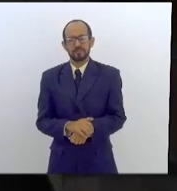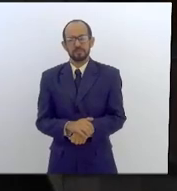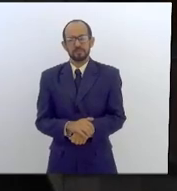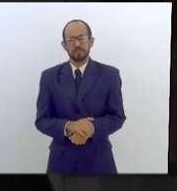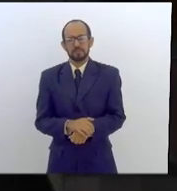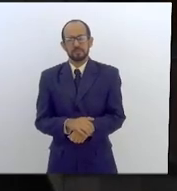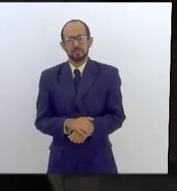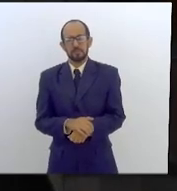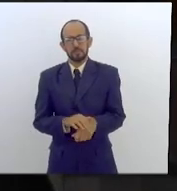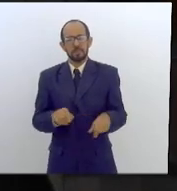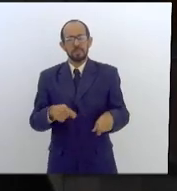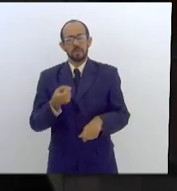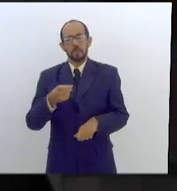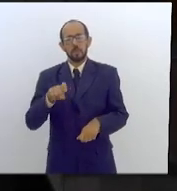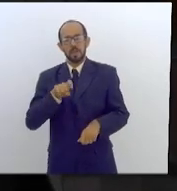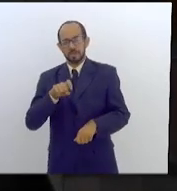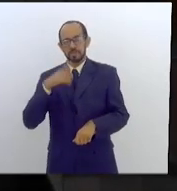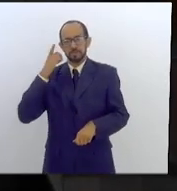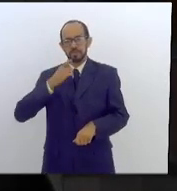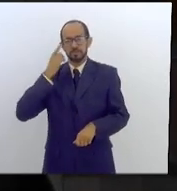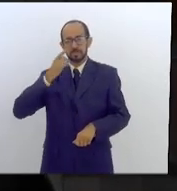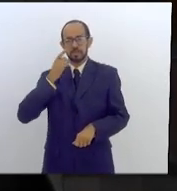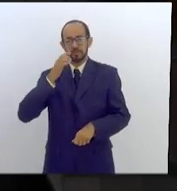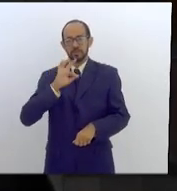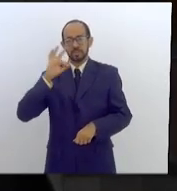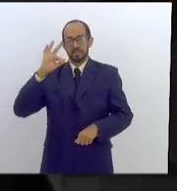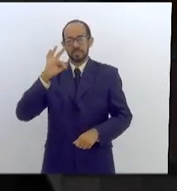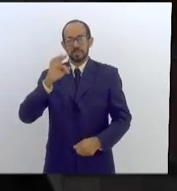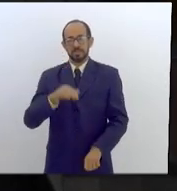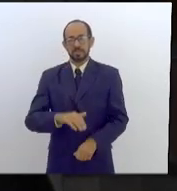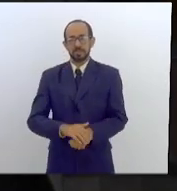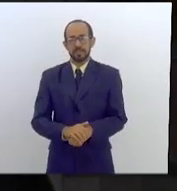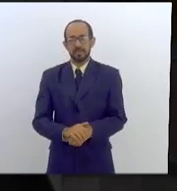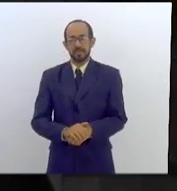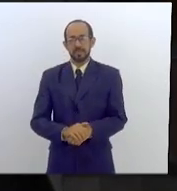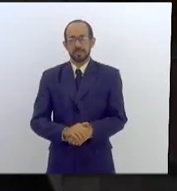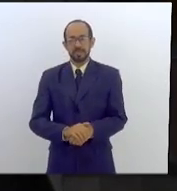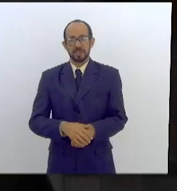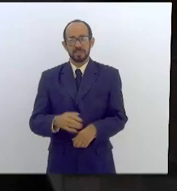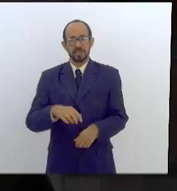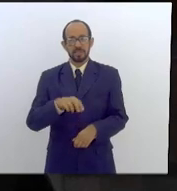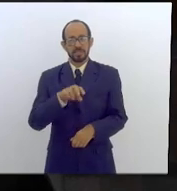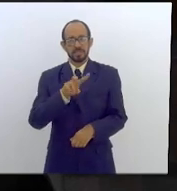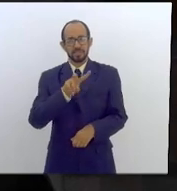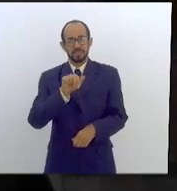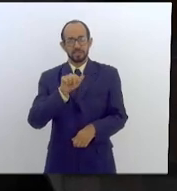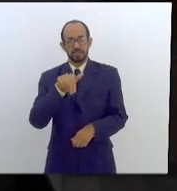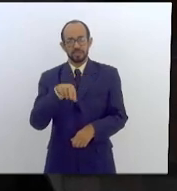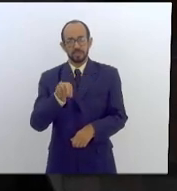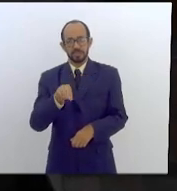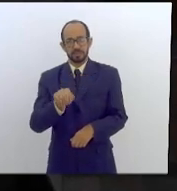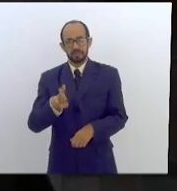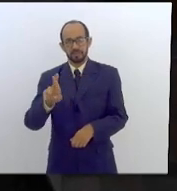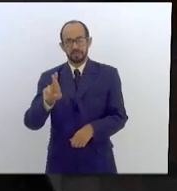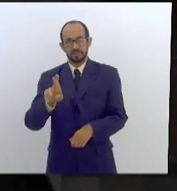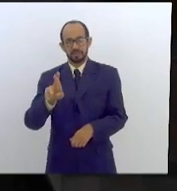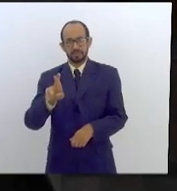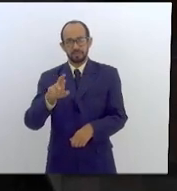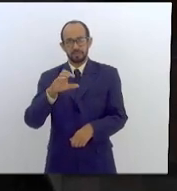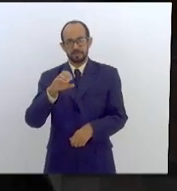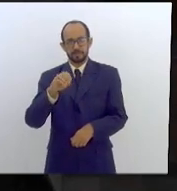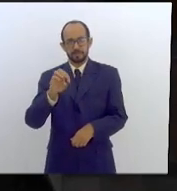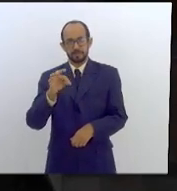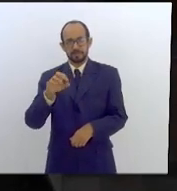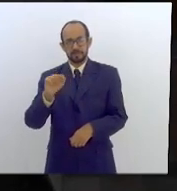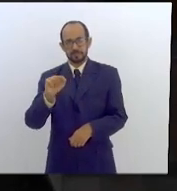ao ex deputado federal Valdemar da Costa Neto Presidente